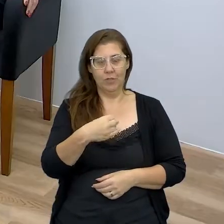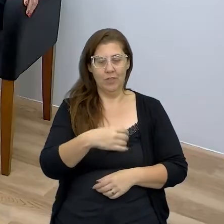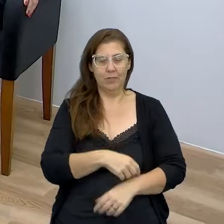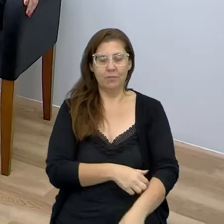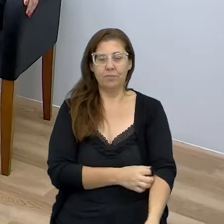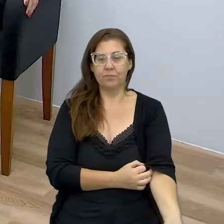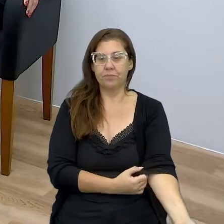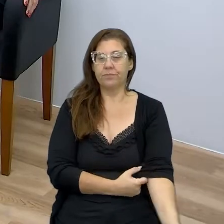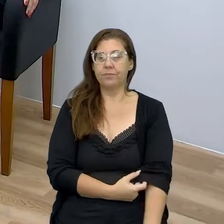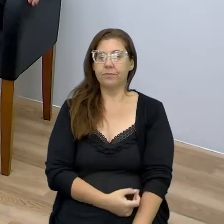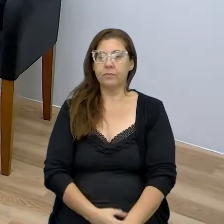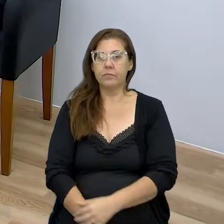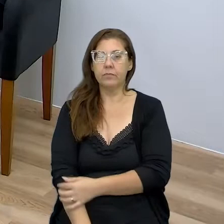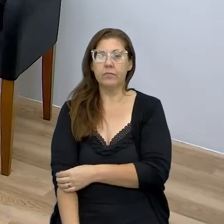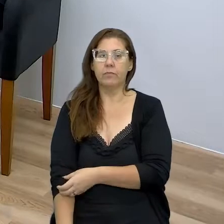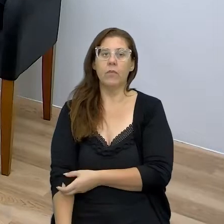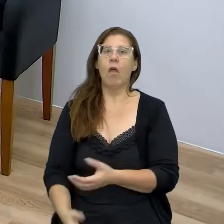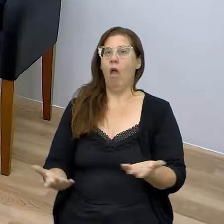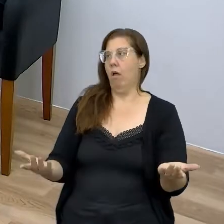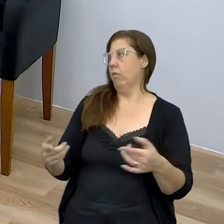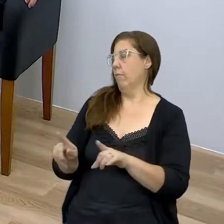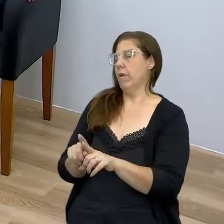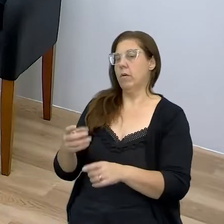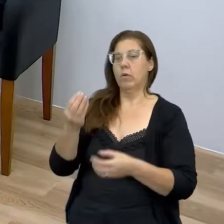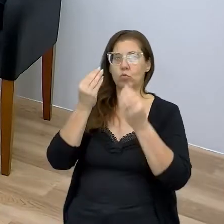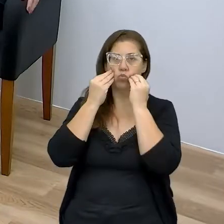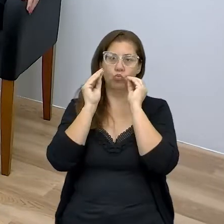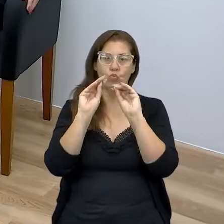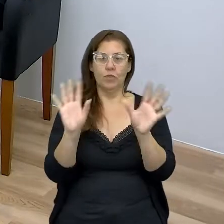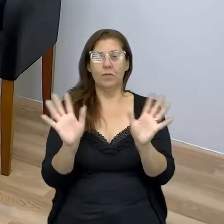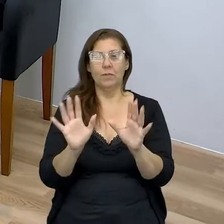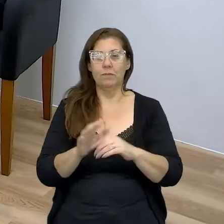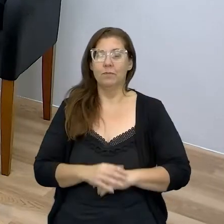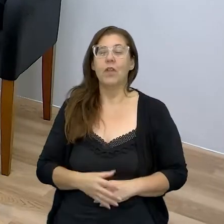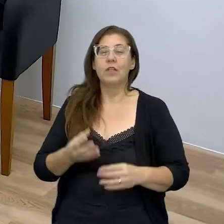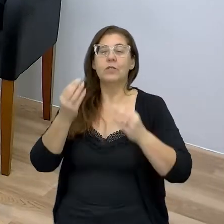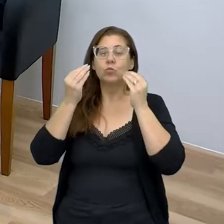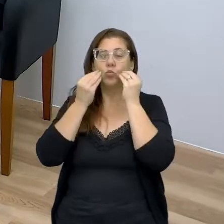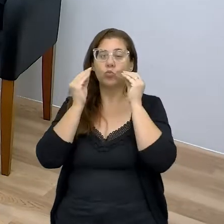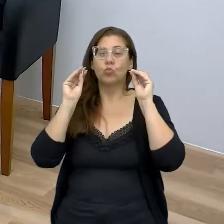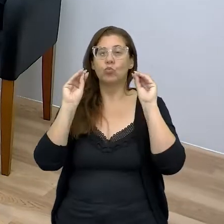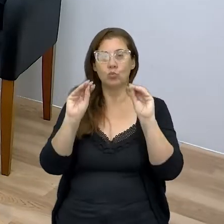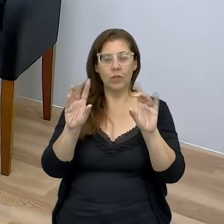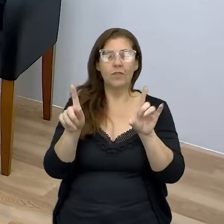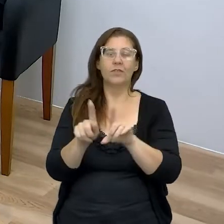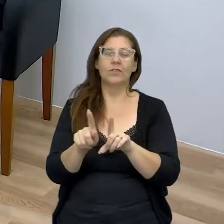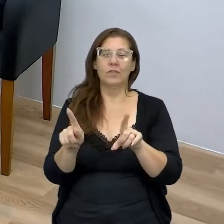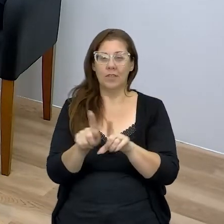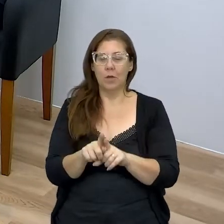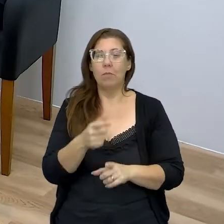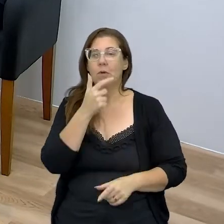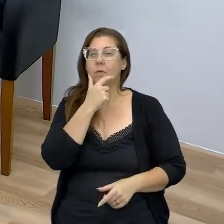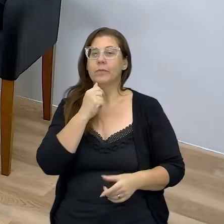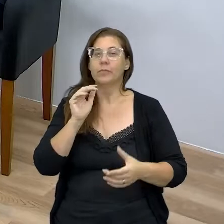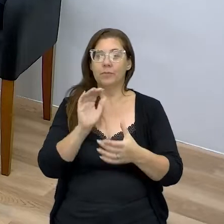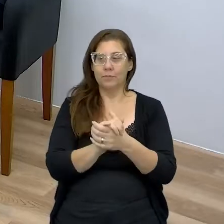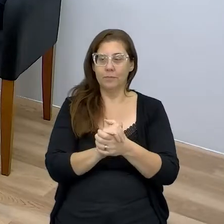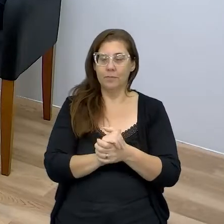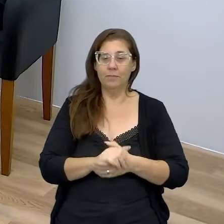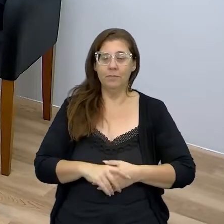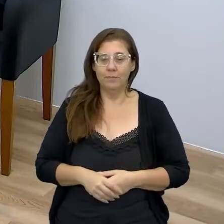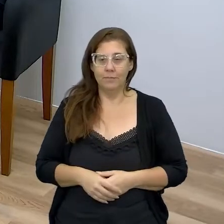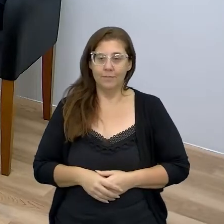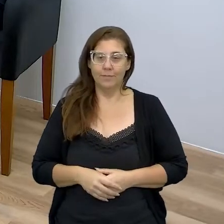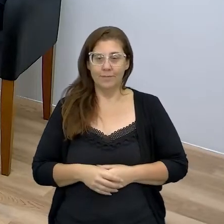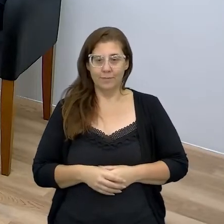que... Ah, eu quero mandar um beijo pra mim, pra Bárbara, claro. Eu ia falar também. E um beijo pra Bárbara e também pro esposo aí, pras esposas, a Priscila e